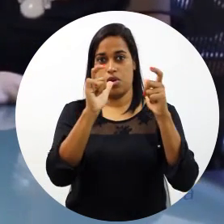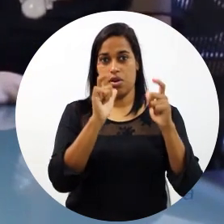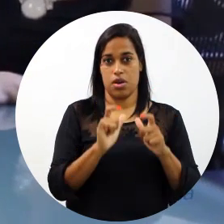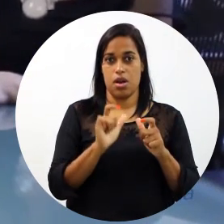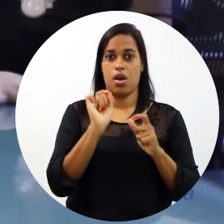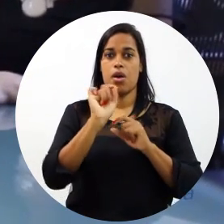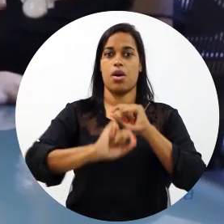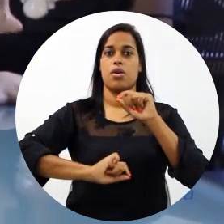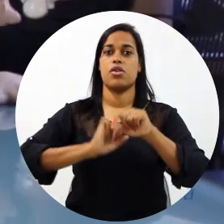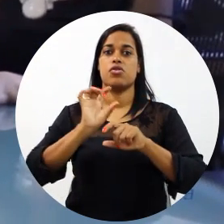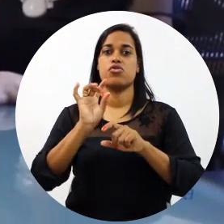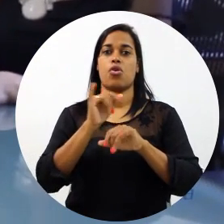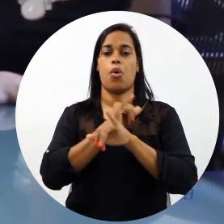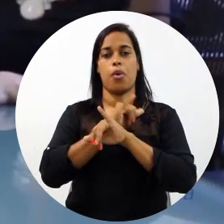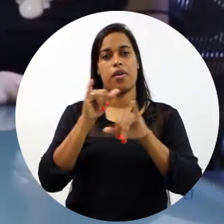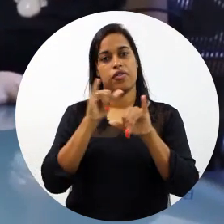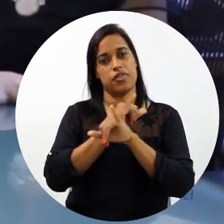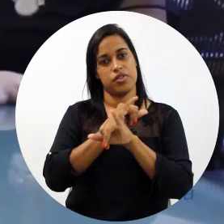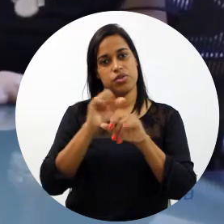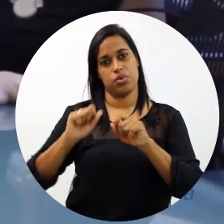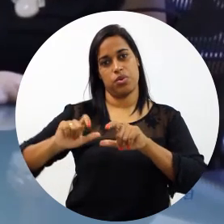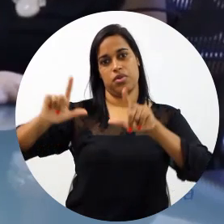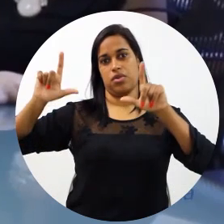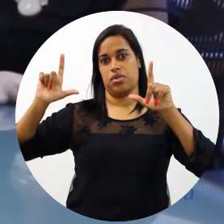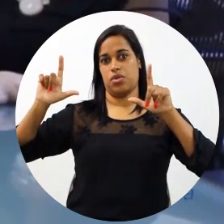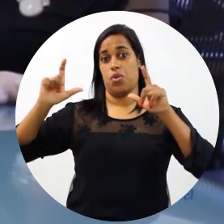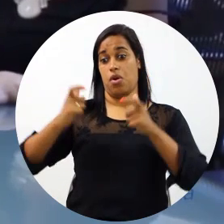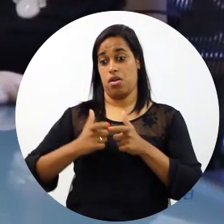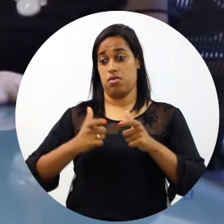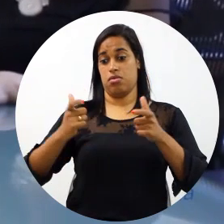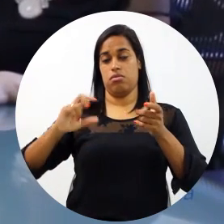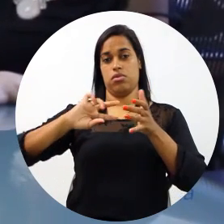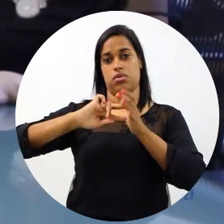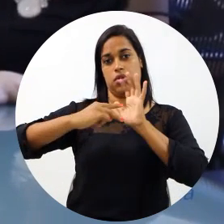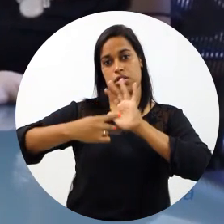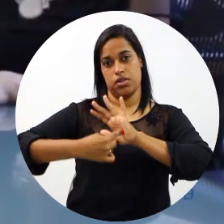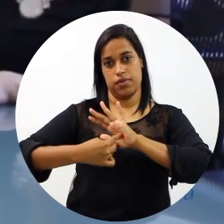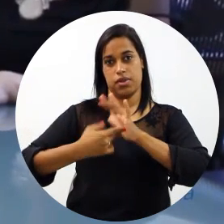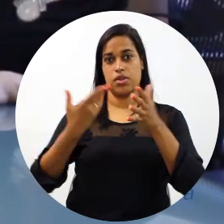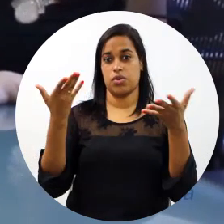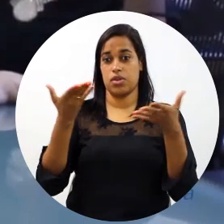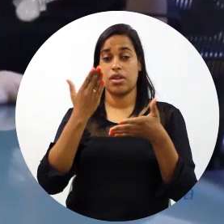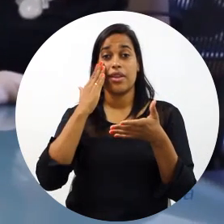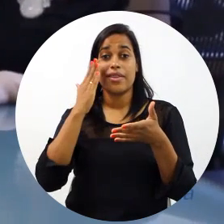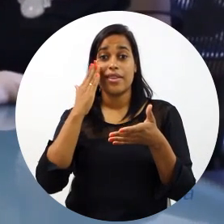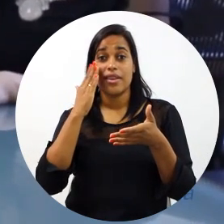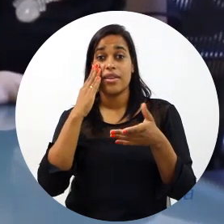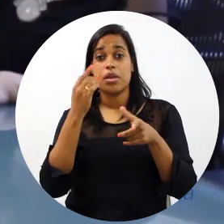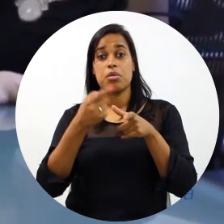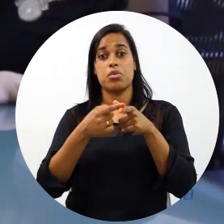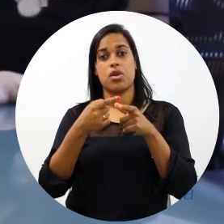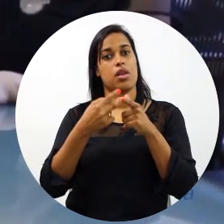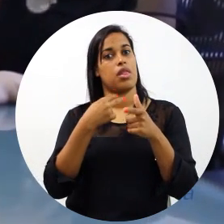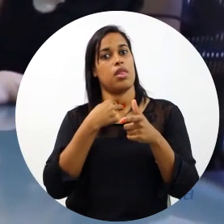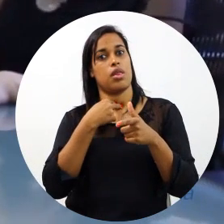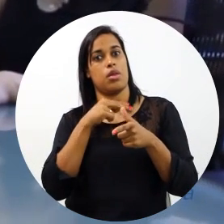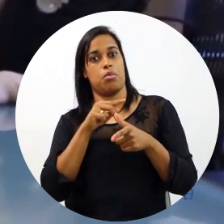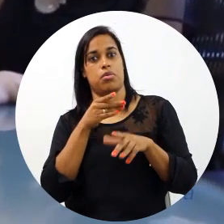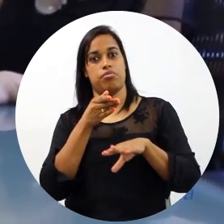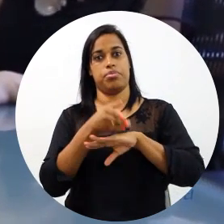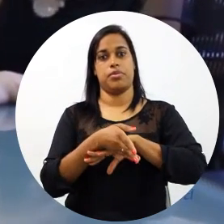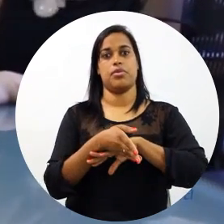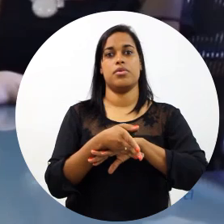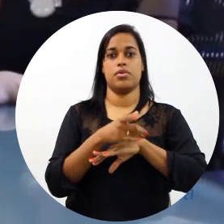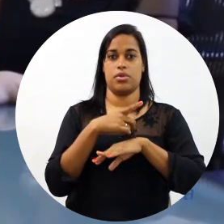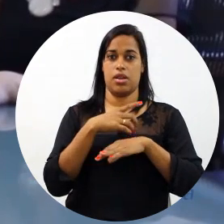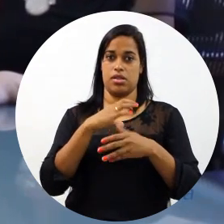vai ser apenas um aviso na parede. O grande significado vai ser quando ele compreender por que é que ele não pode entrar ali. Aquilo ali